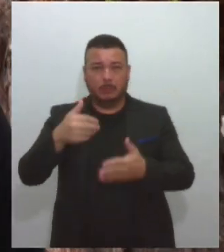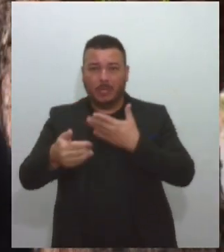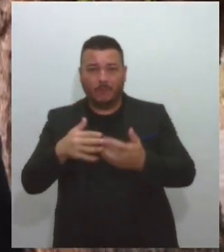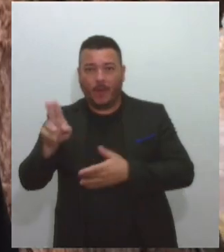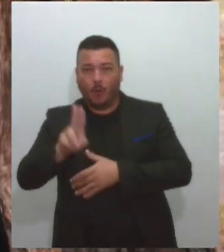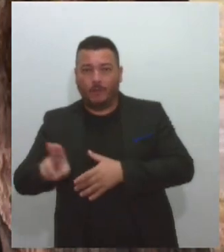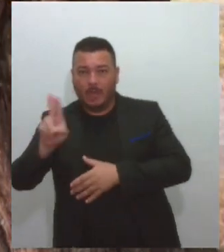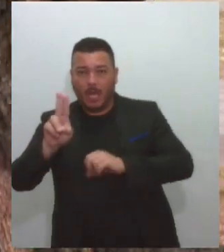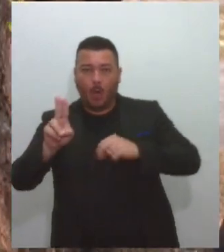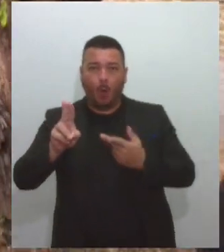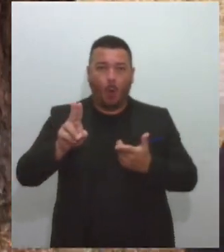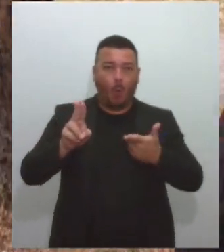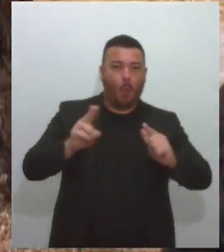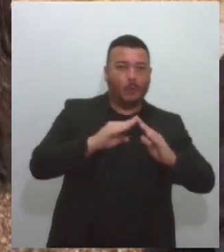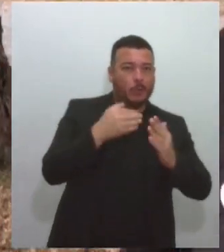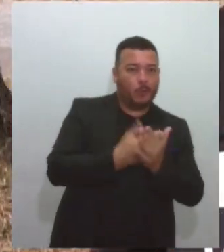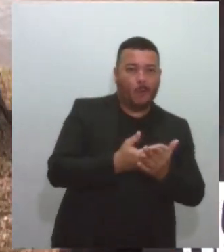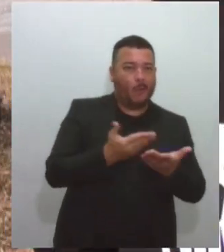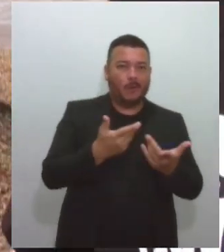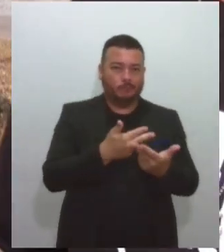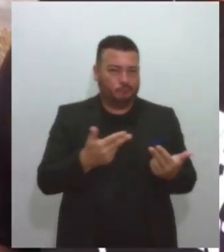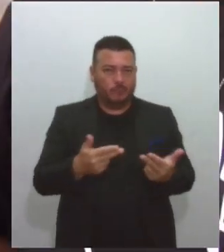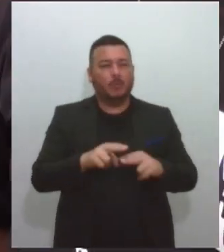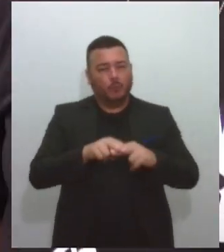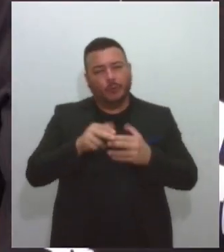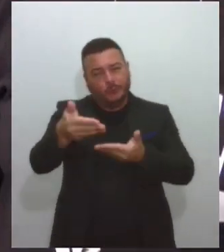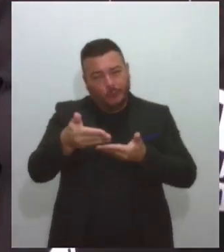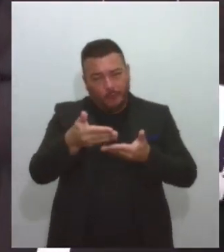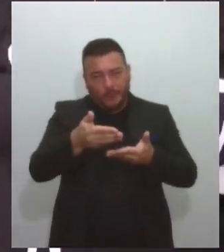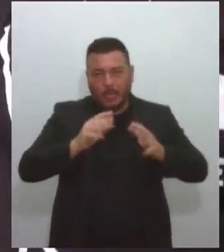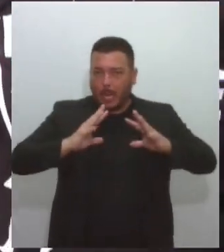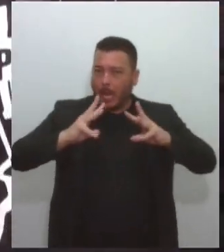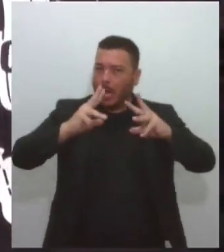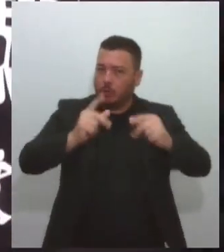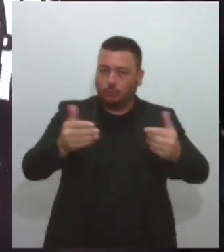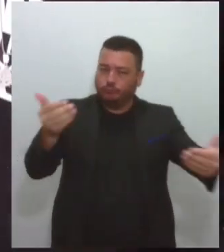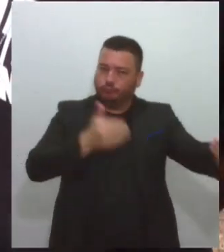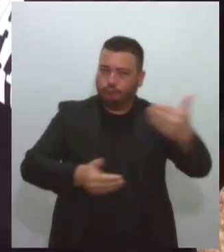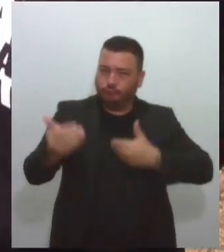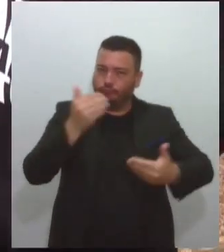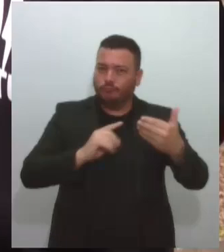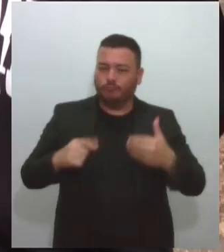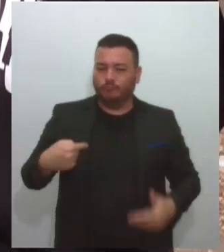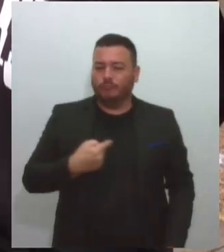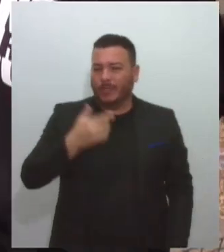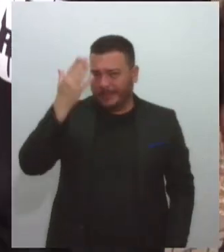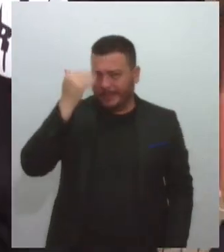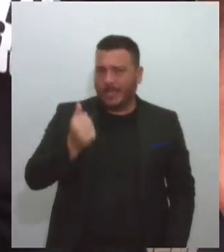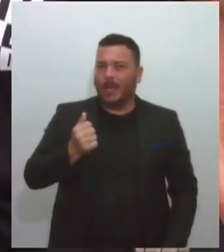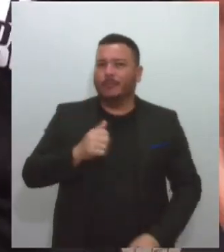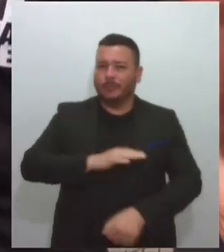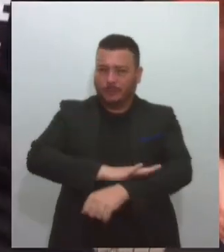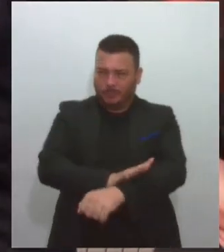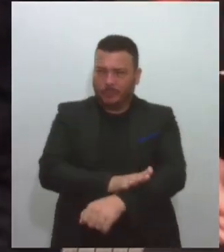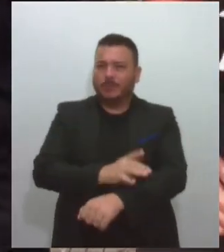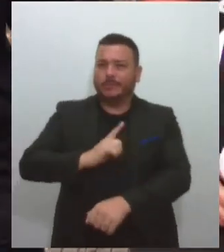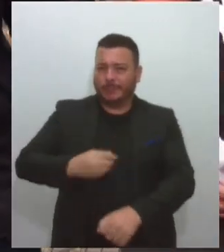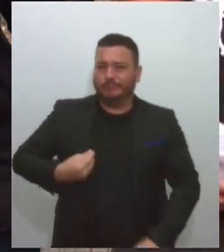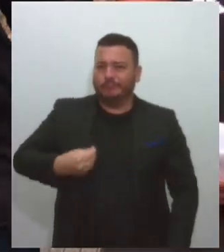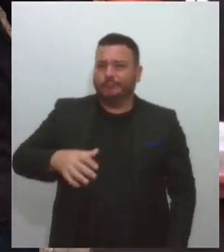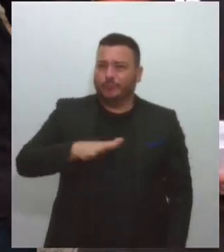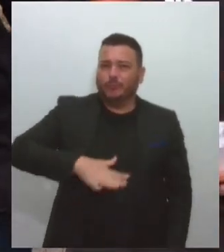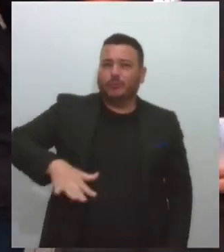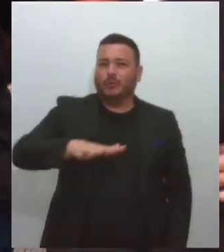nosso convite ele se estende também nesse sentido de abranger todo mundo, até porque a gente sabe que o racismo ele está em diversos âmbitos da nossa sociedade, não está